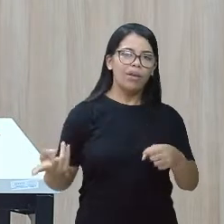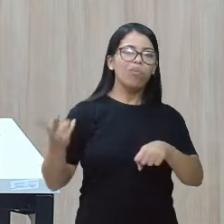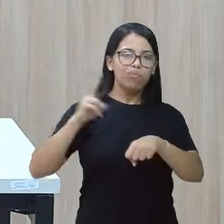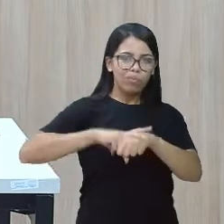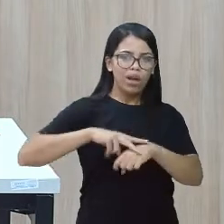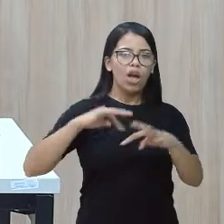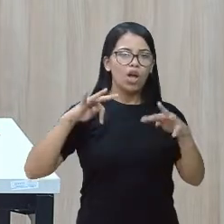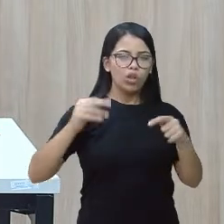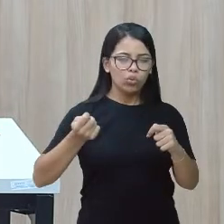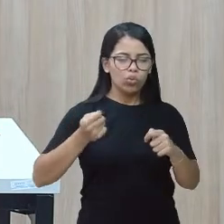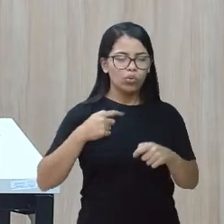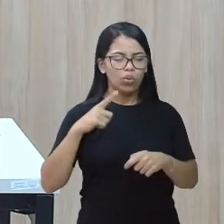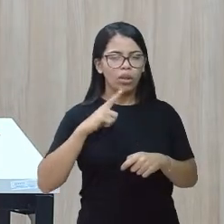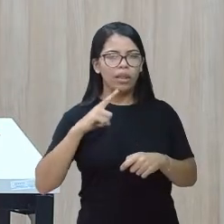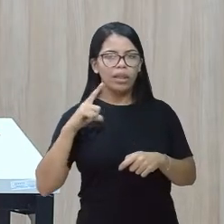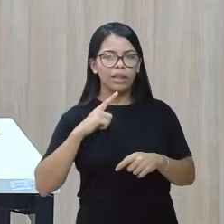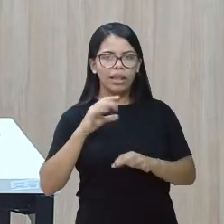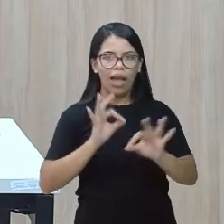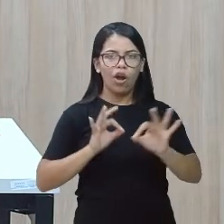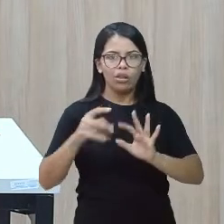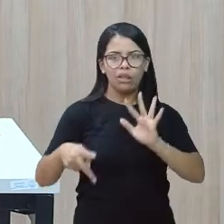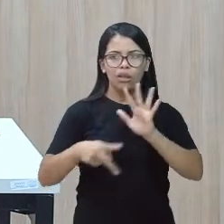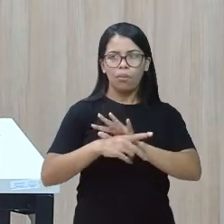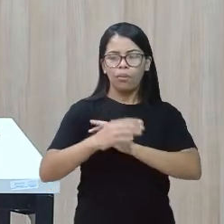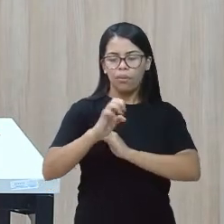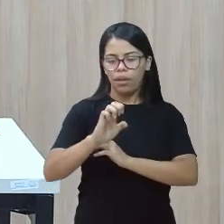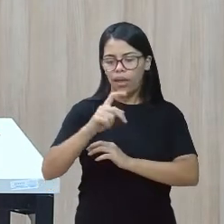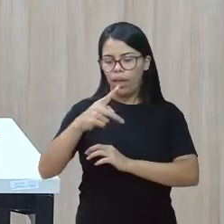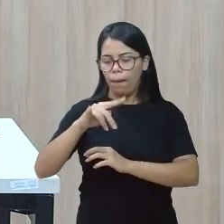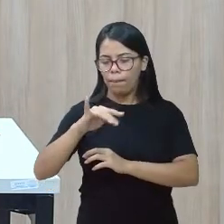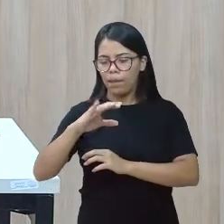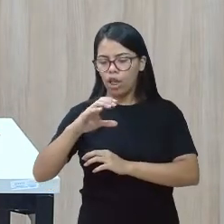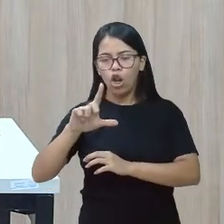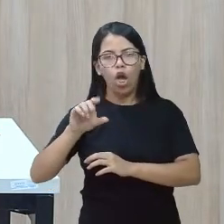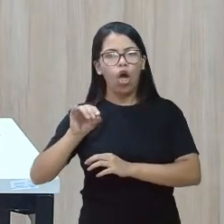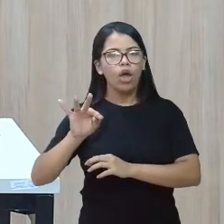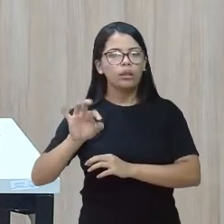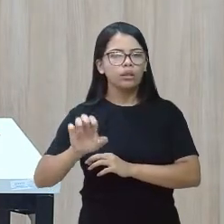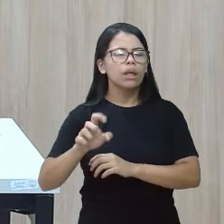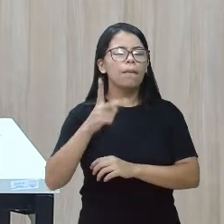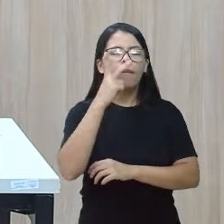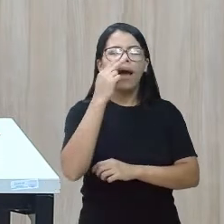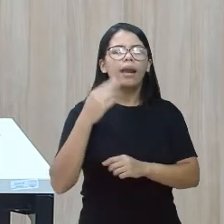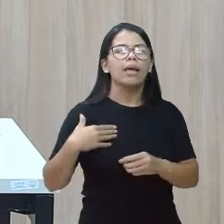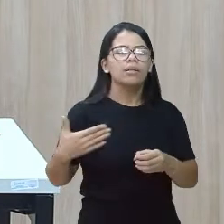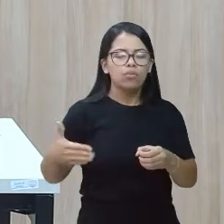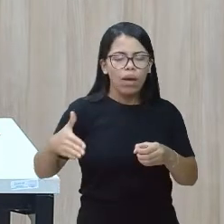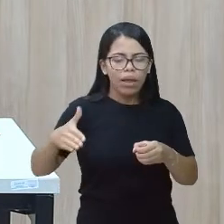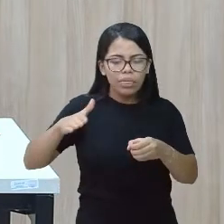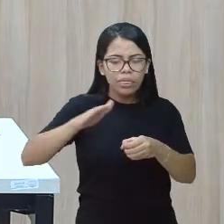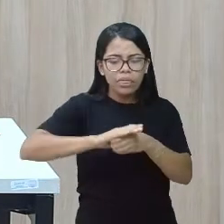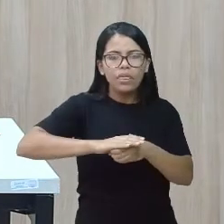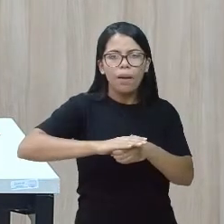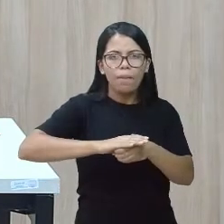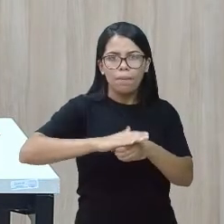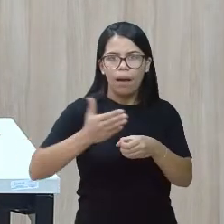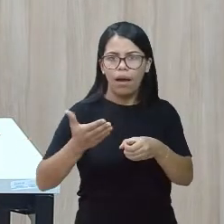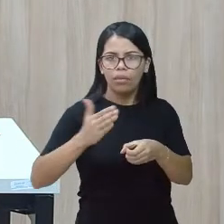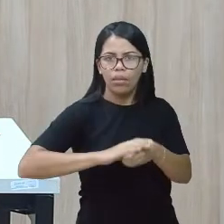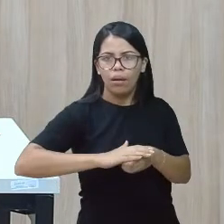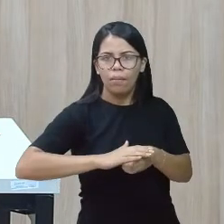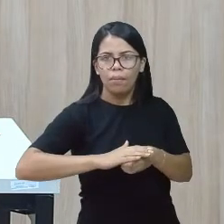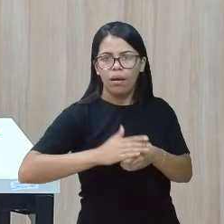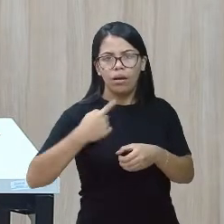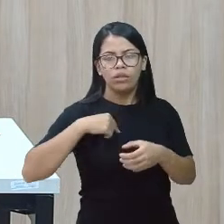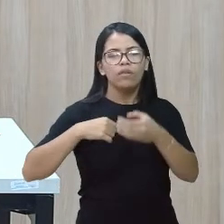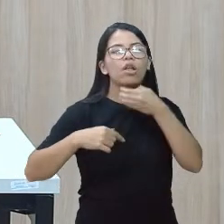né, auxiliado pela epiglote, que seria aquela tampinha onde a gente vai colocar né, a gente vai ter